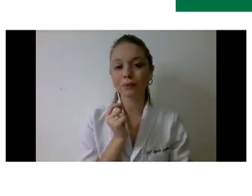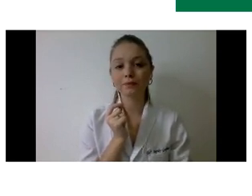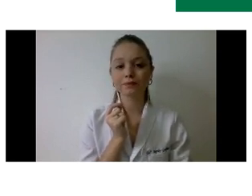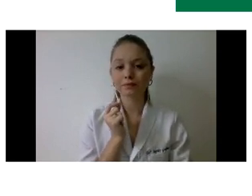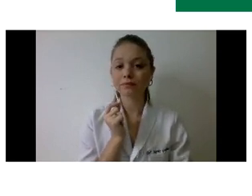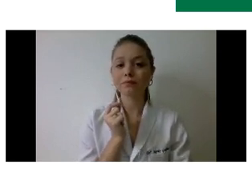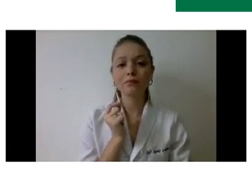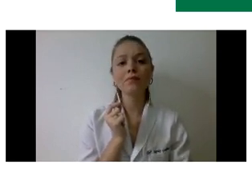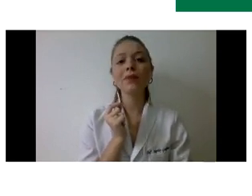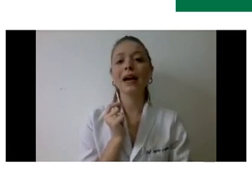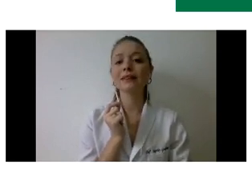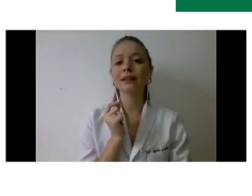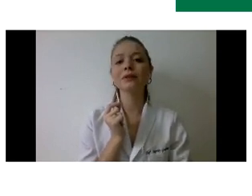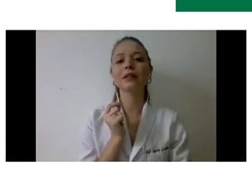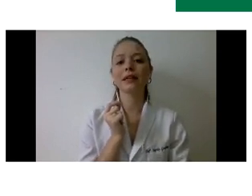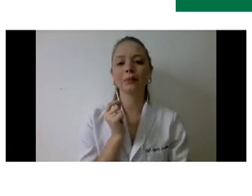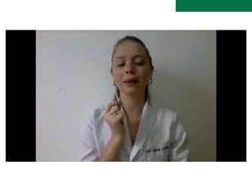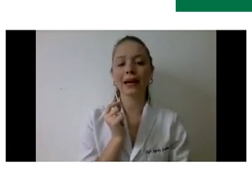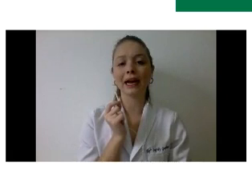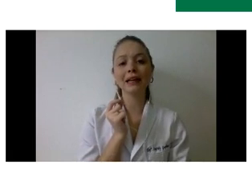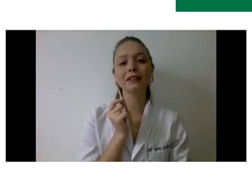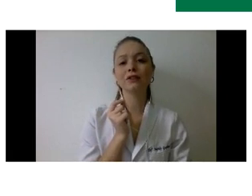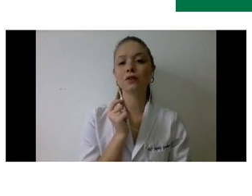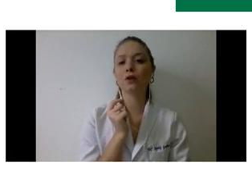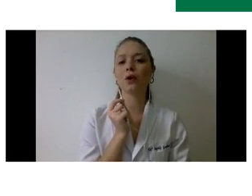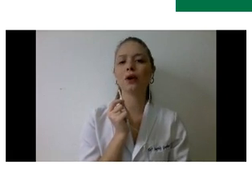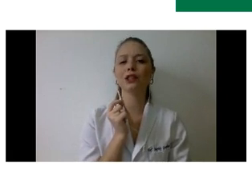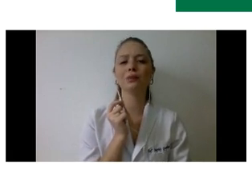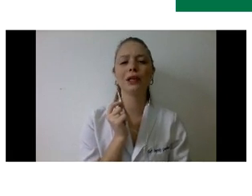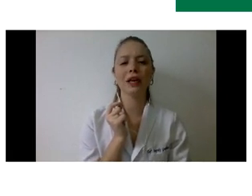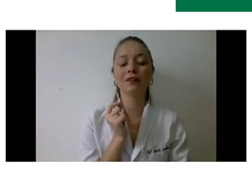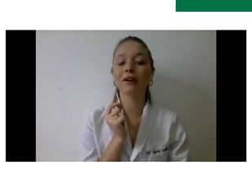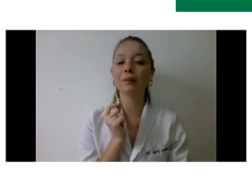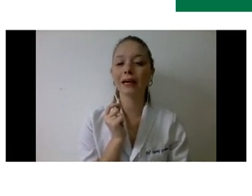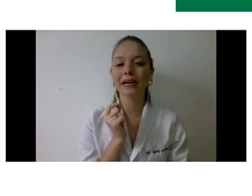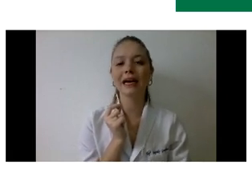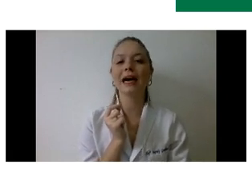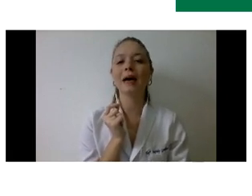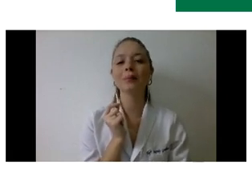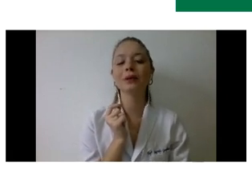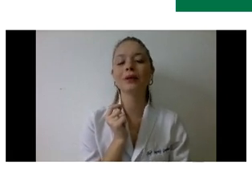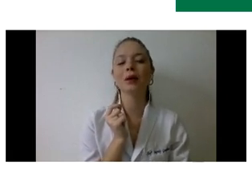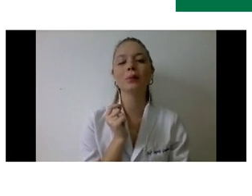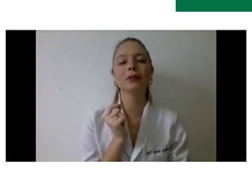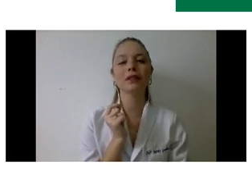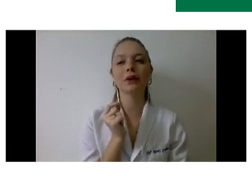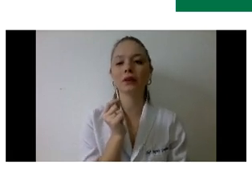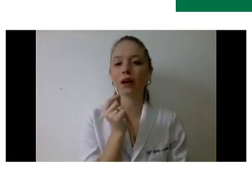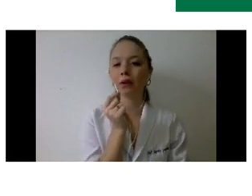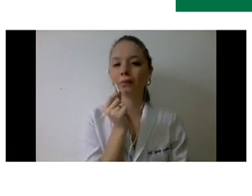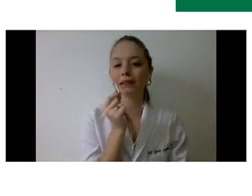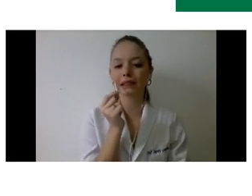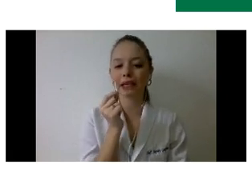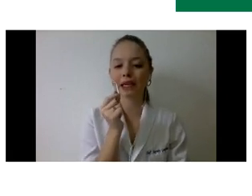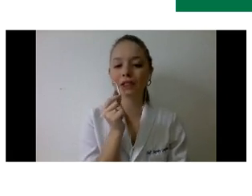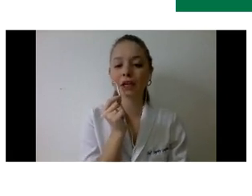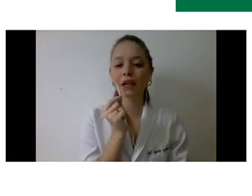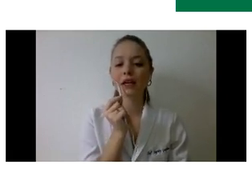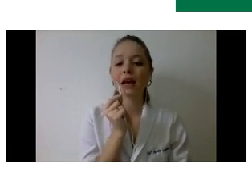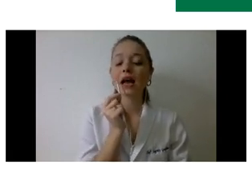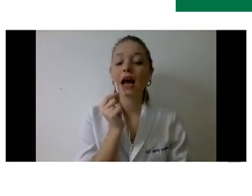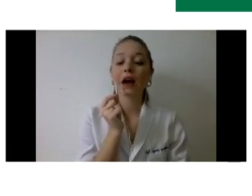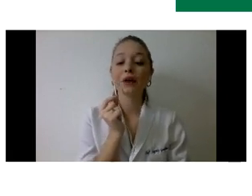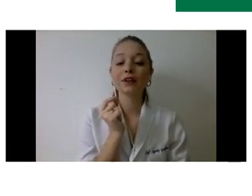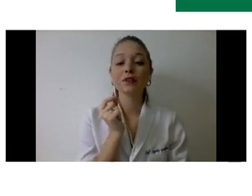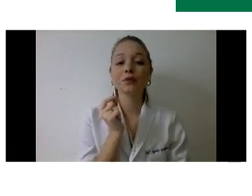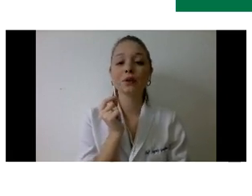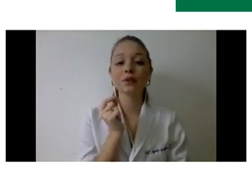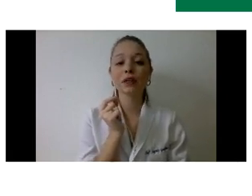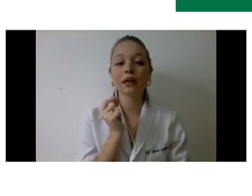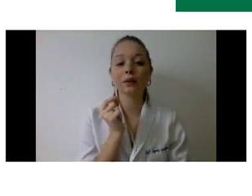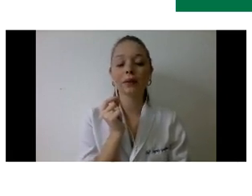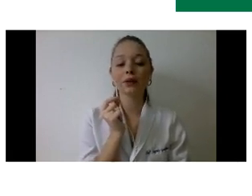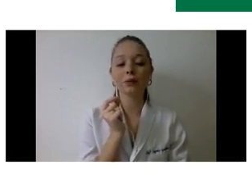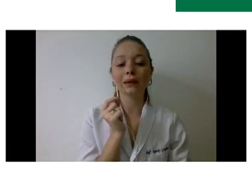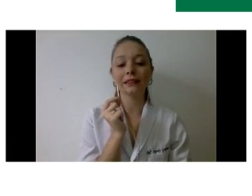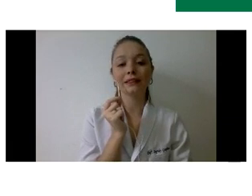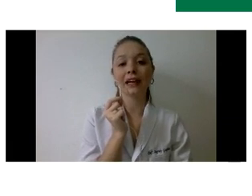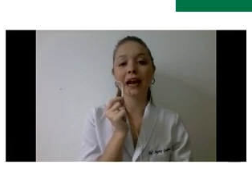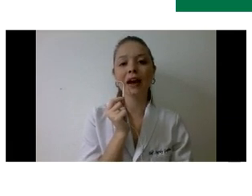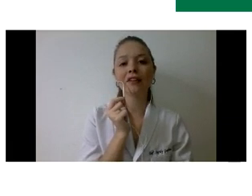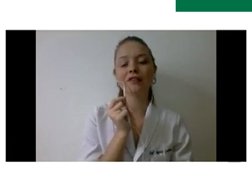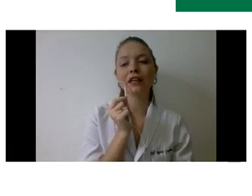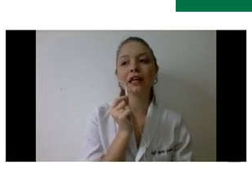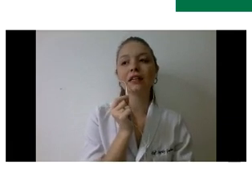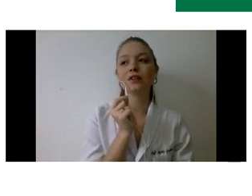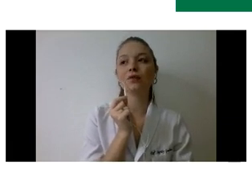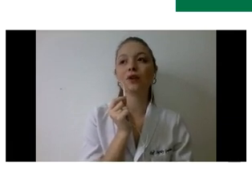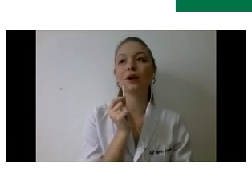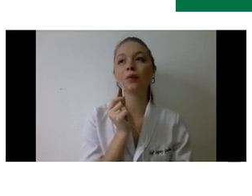pano limpo, até o sangue parar. Se for um corte pequeno, vai parar rápido, né? Eu posso até colocar um band-aid. Agora, se for um sangramento